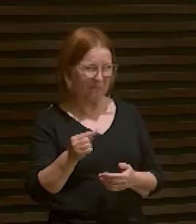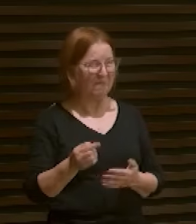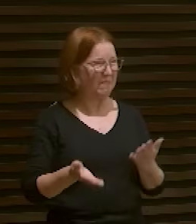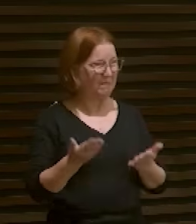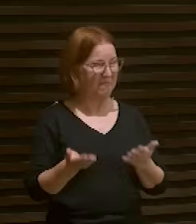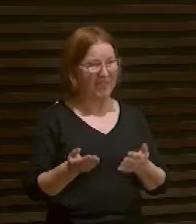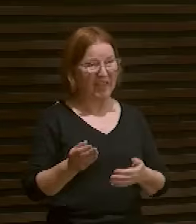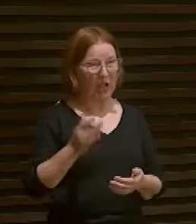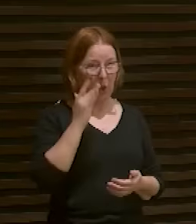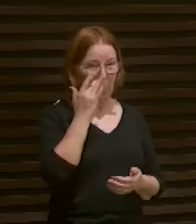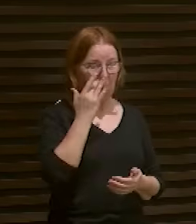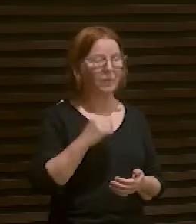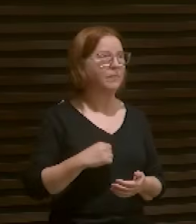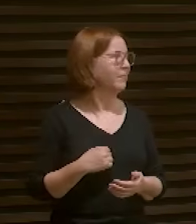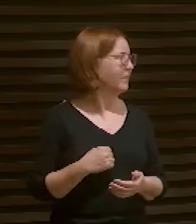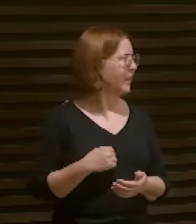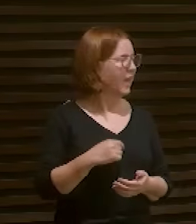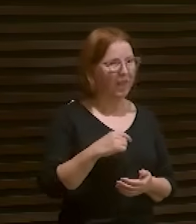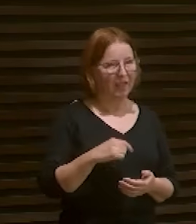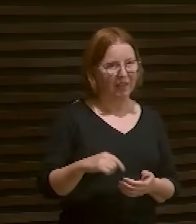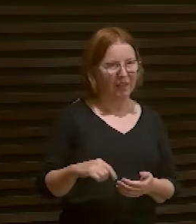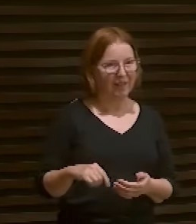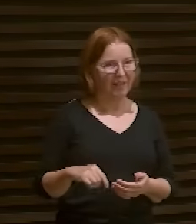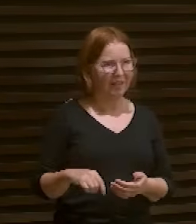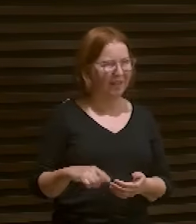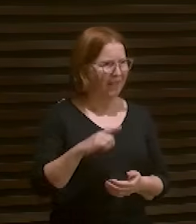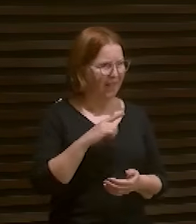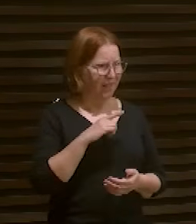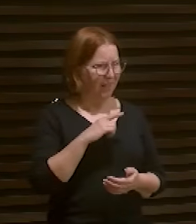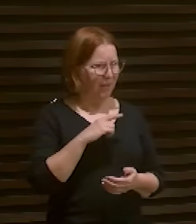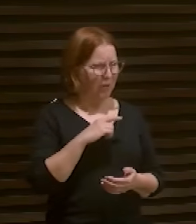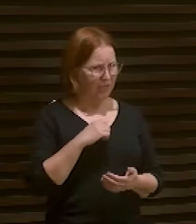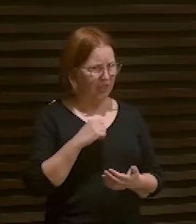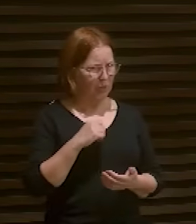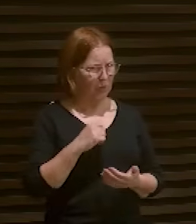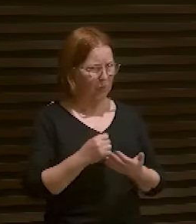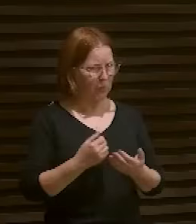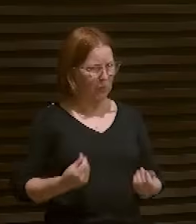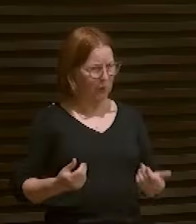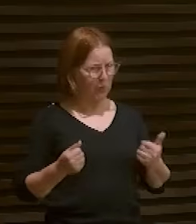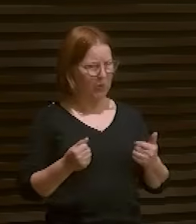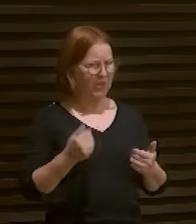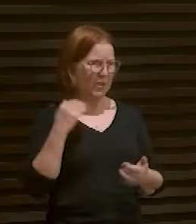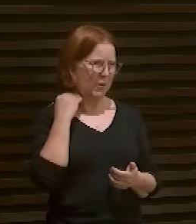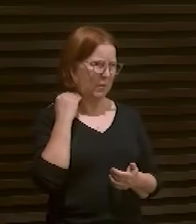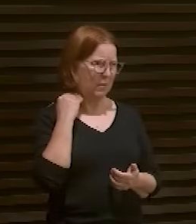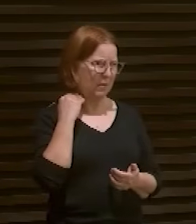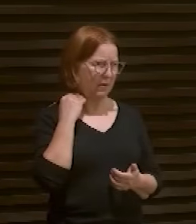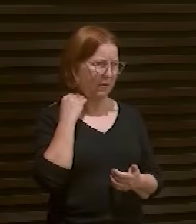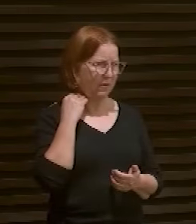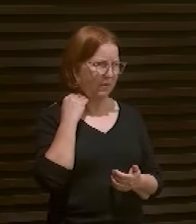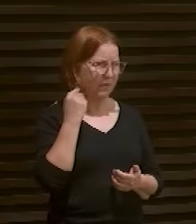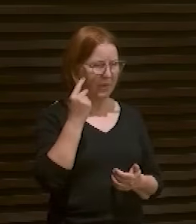Eu tenho um crédito lá no meu banco, eu não vou falar o nome dele, que fazer propaganda de banco. Eu tenho um crédito lá para financiamento de carro